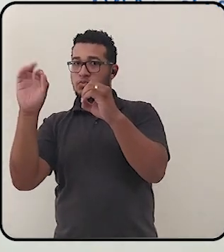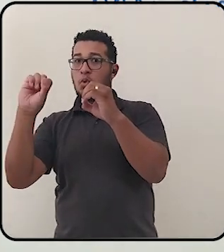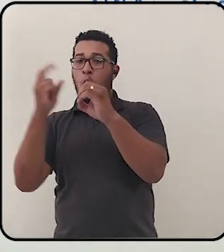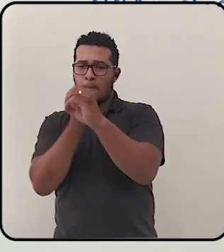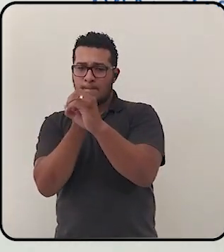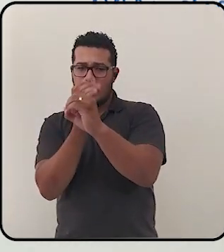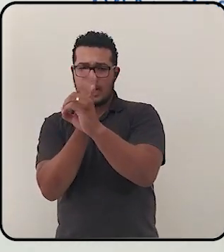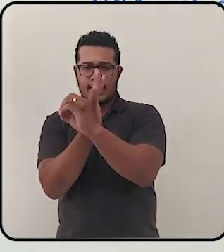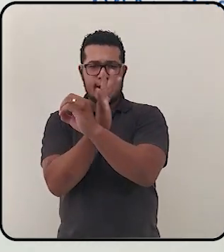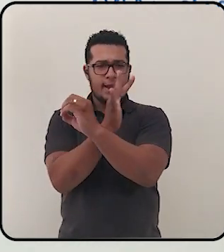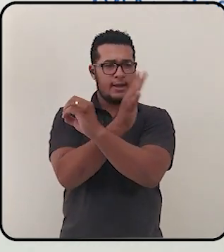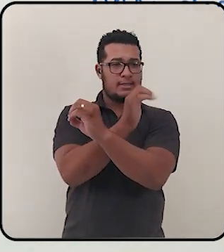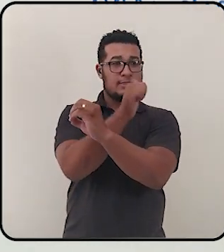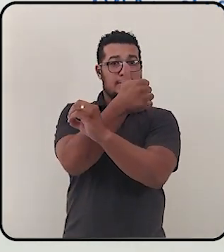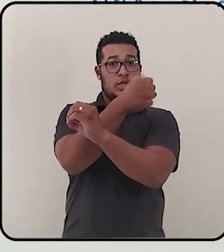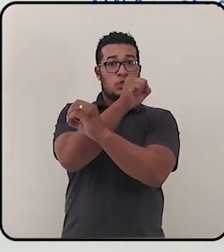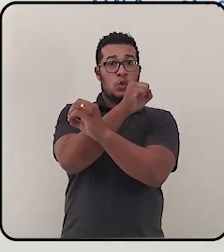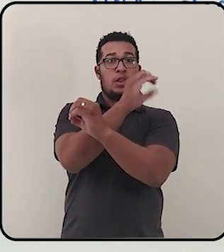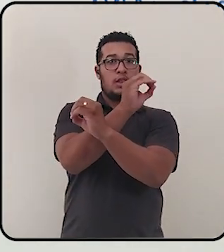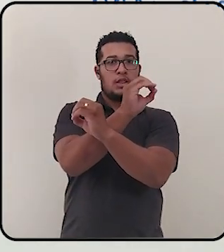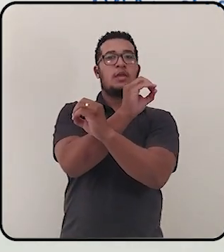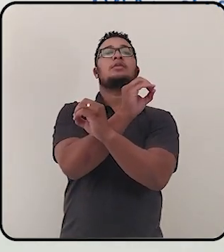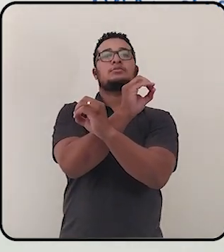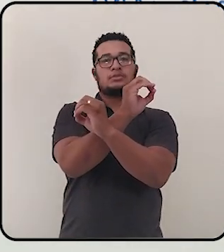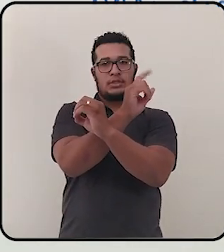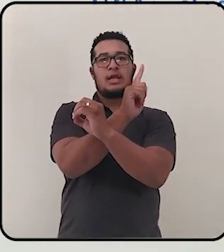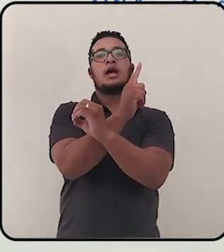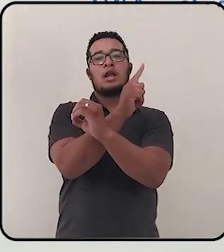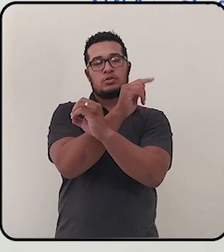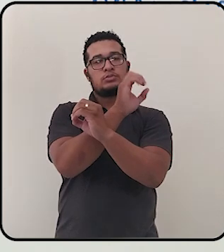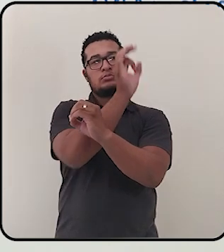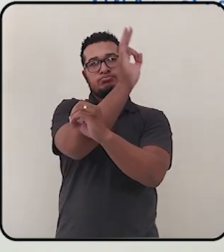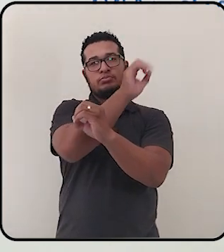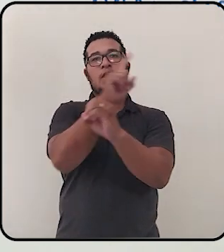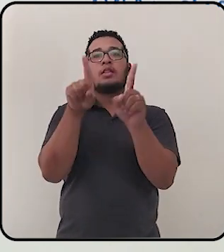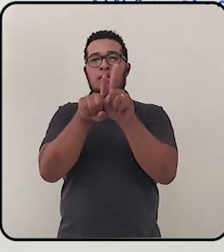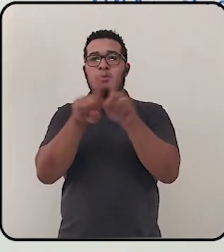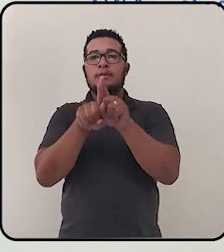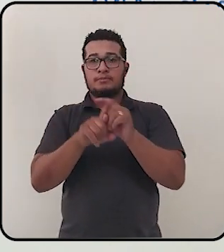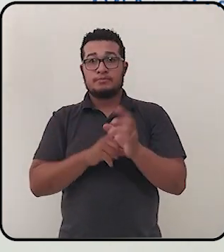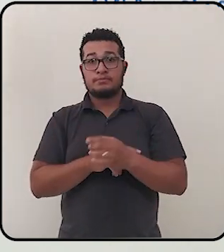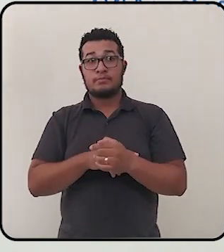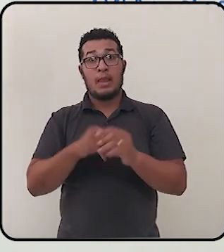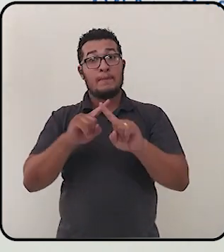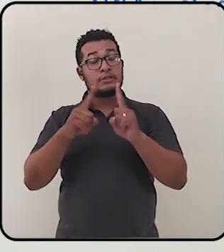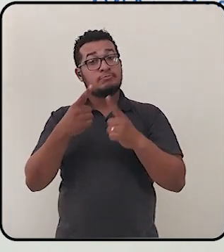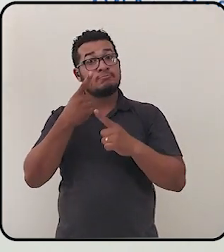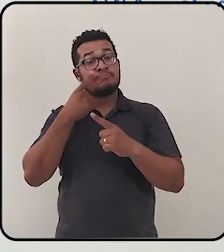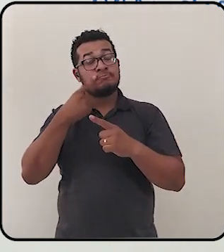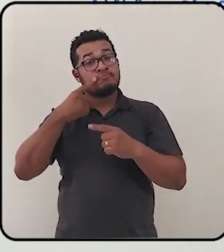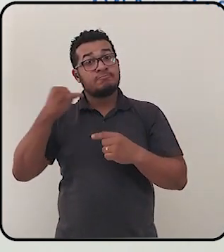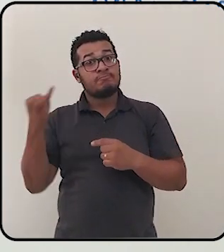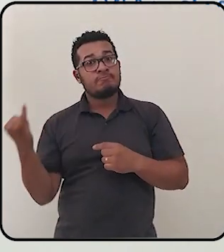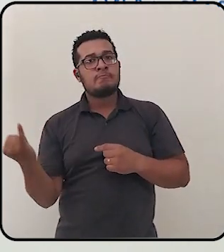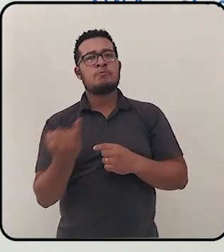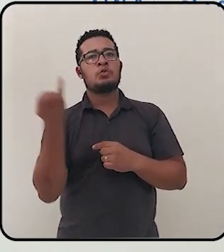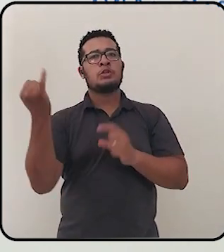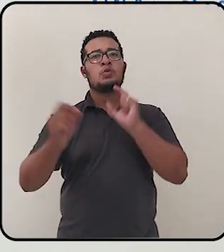para leste ou para oeste. Uma observação muito